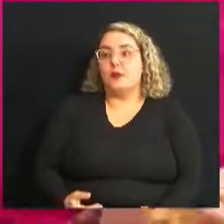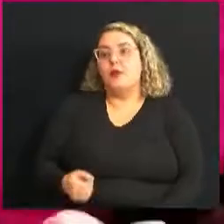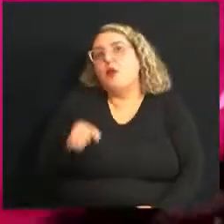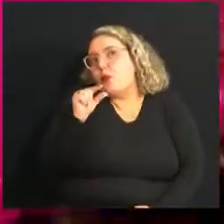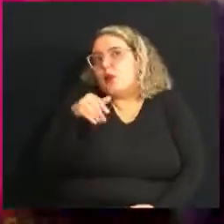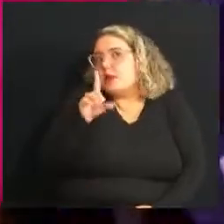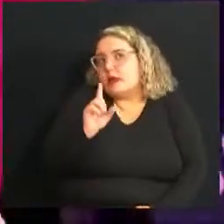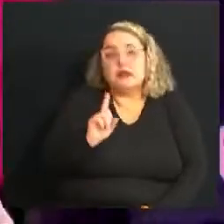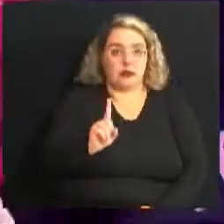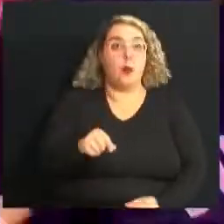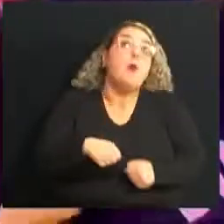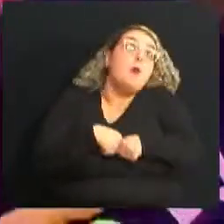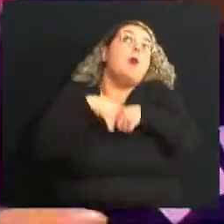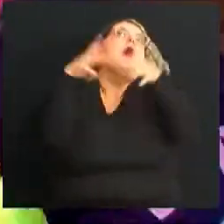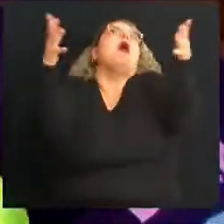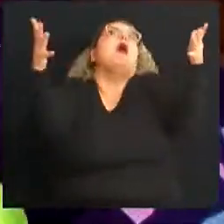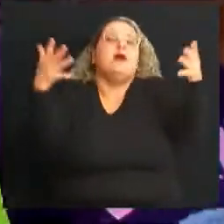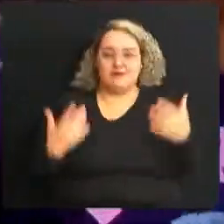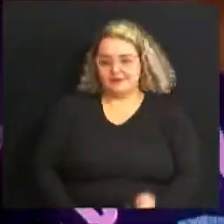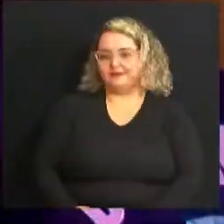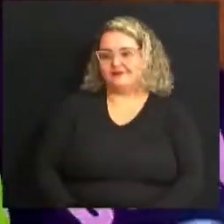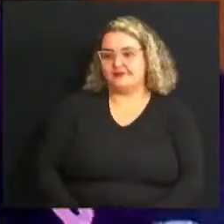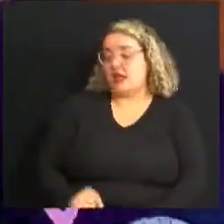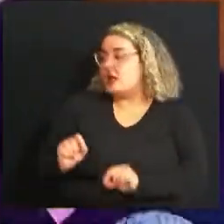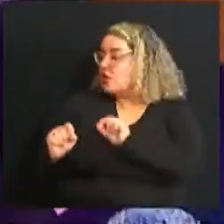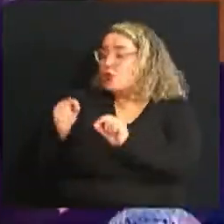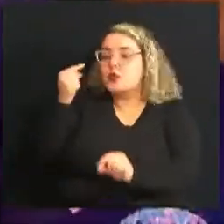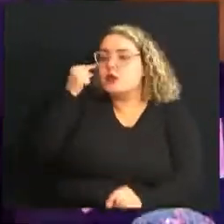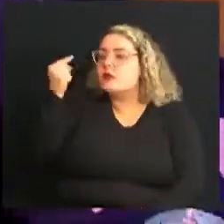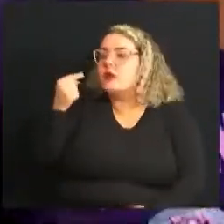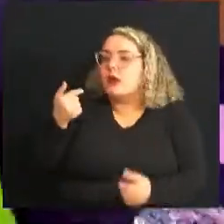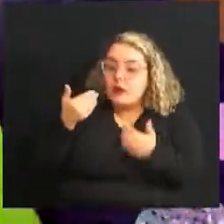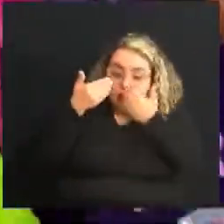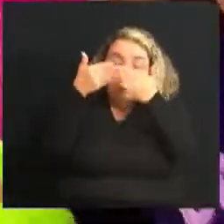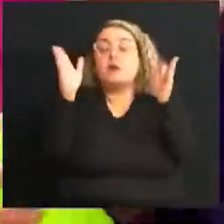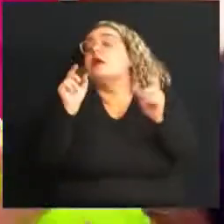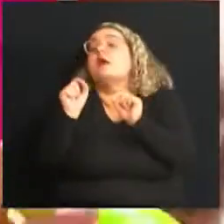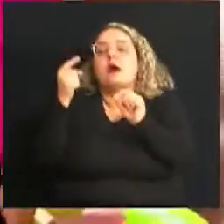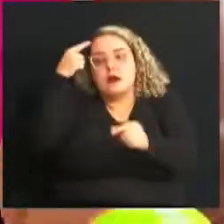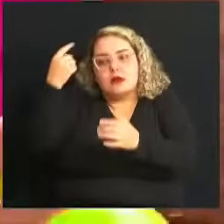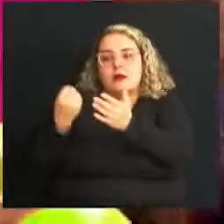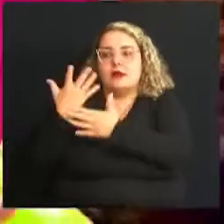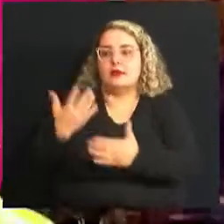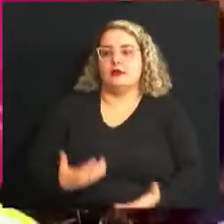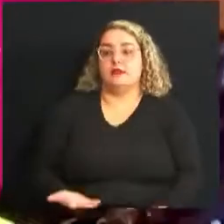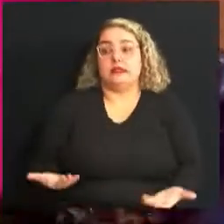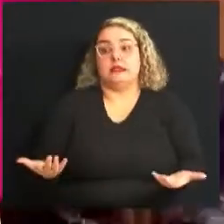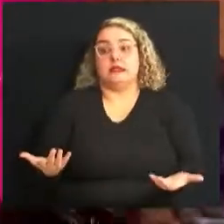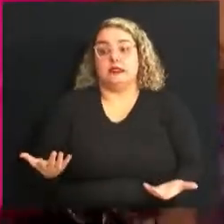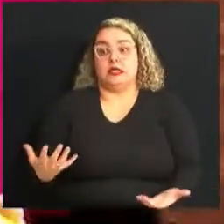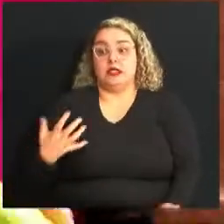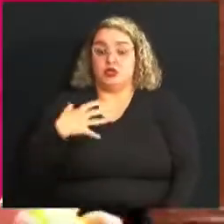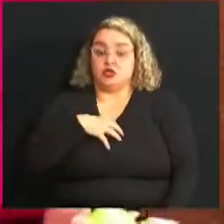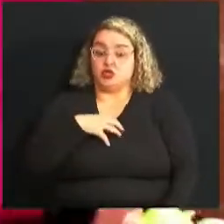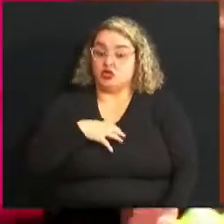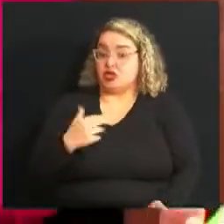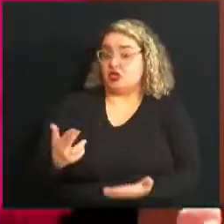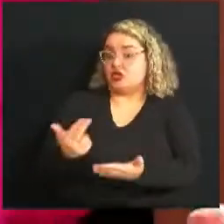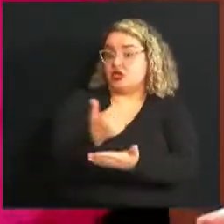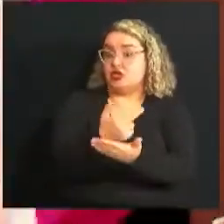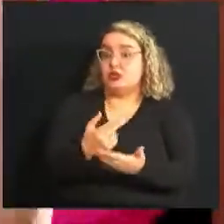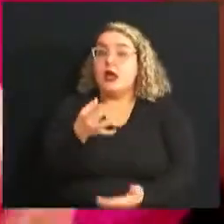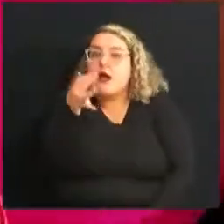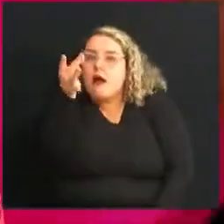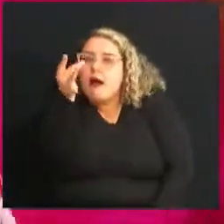né? O que você imagina, por exemplo, que abriu o que é a sua imaginação? Tipo, abrir novos jeitos de desenho, cada